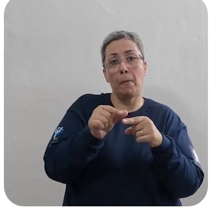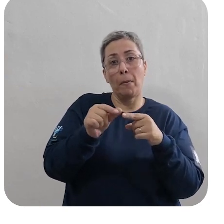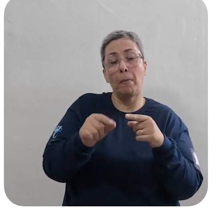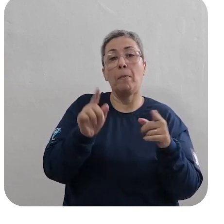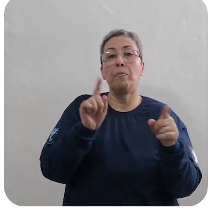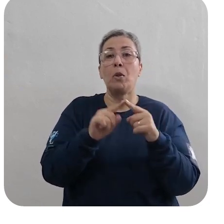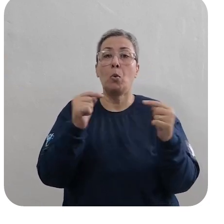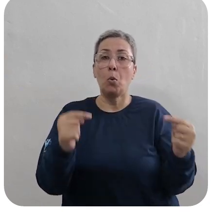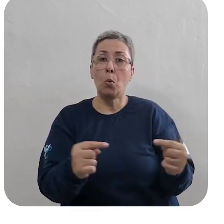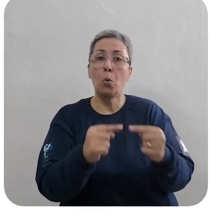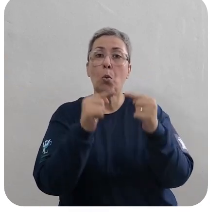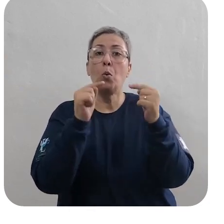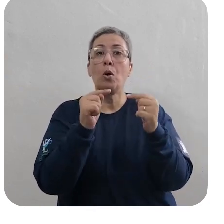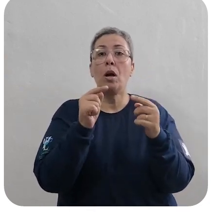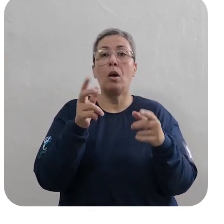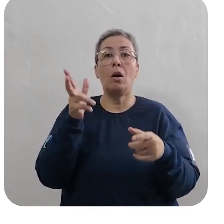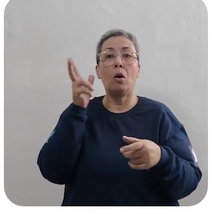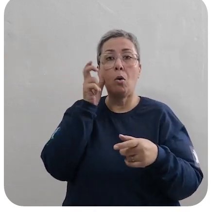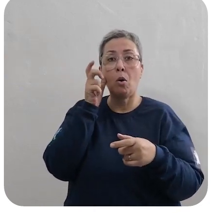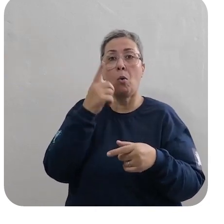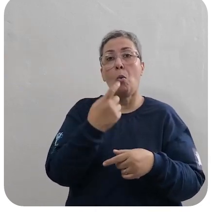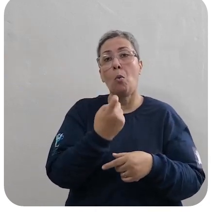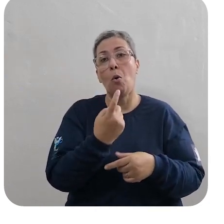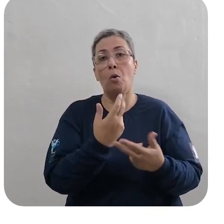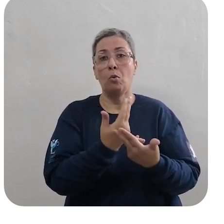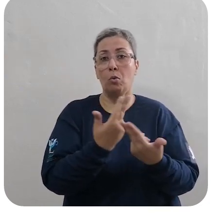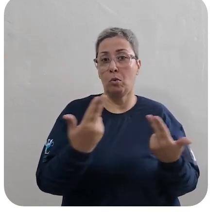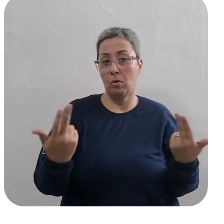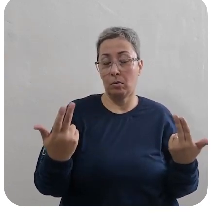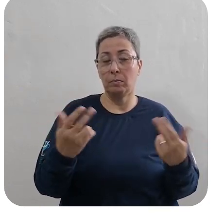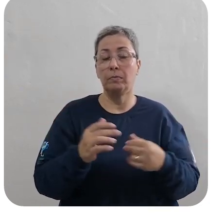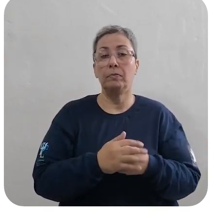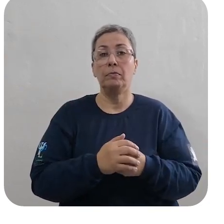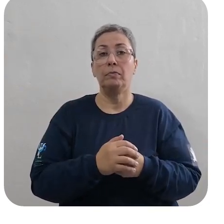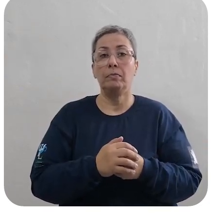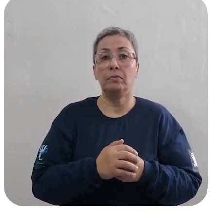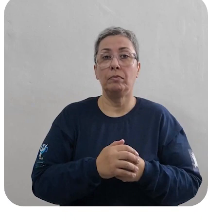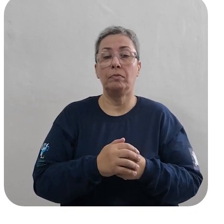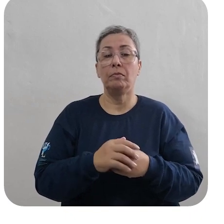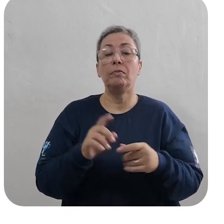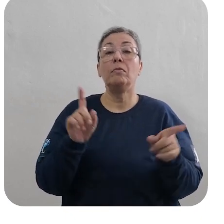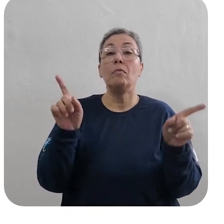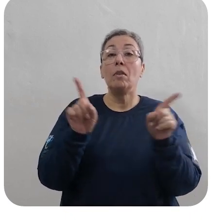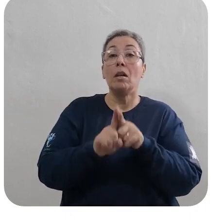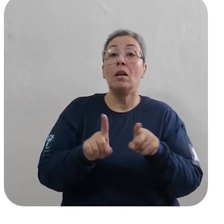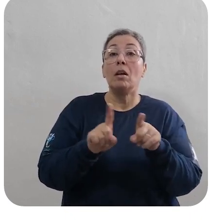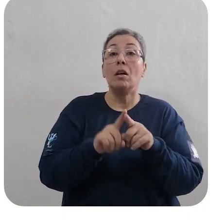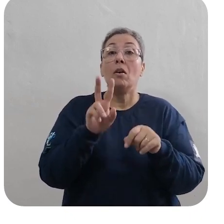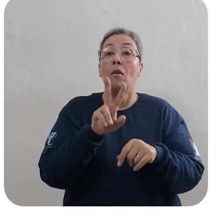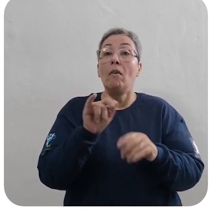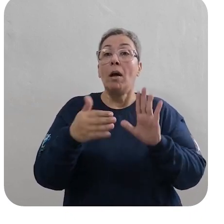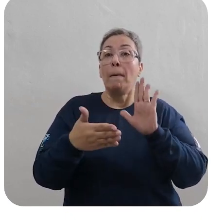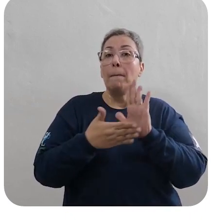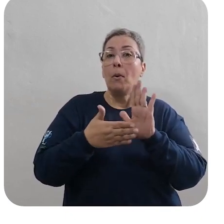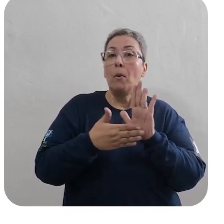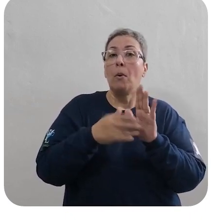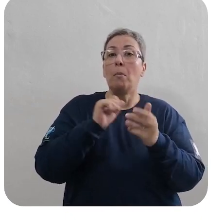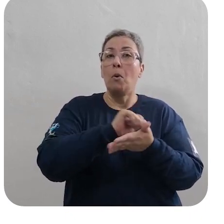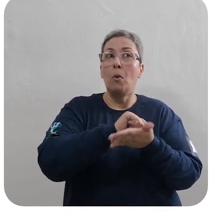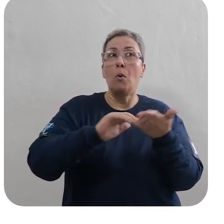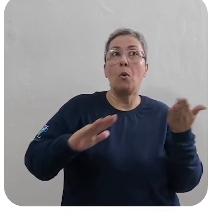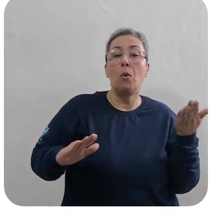som com correspondência sonora única ou com mais de uma correspondência sonora, iremos